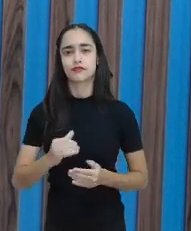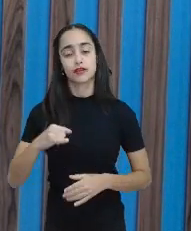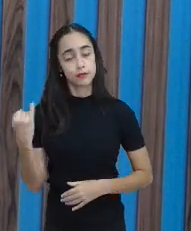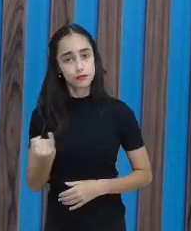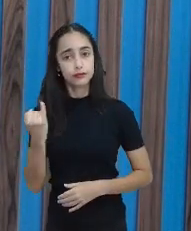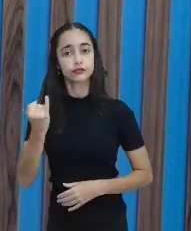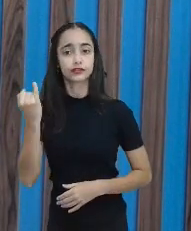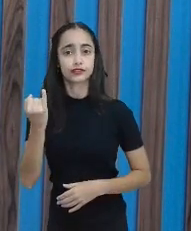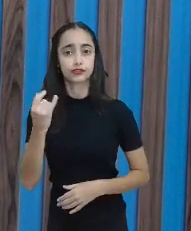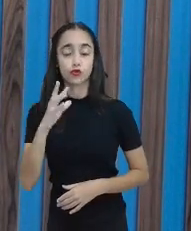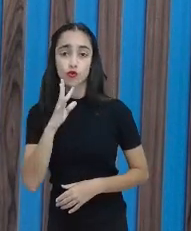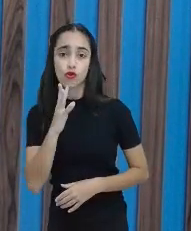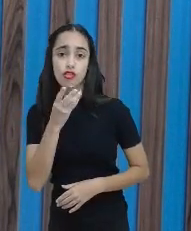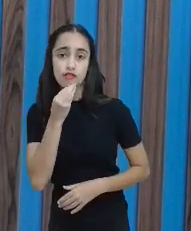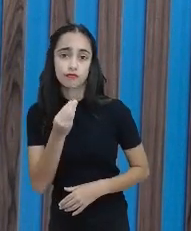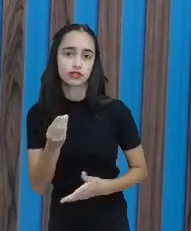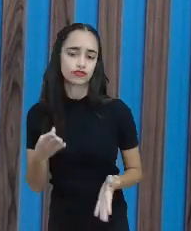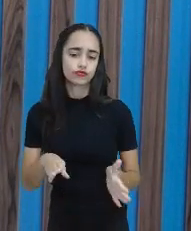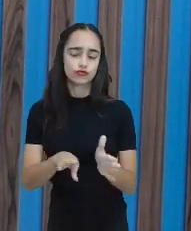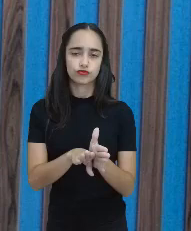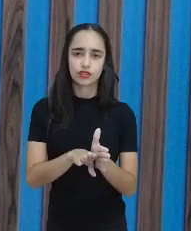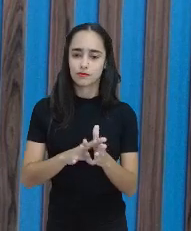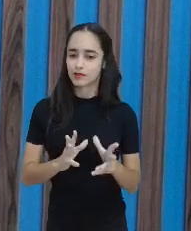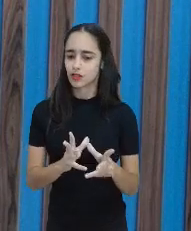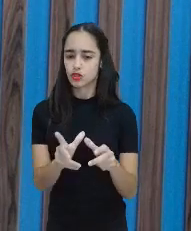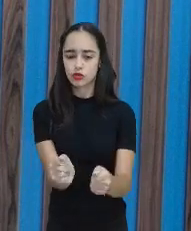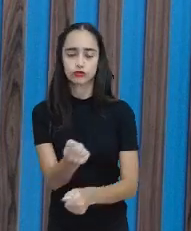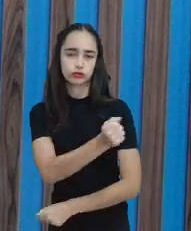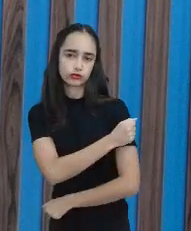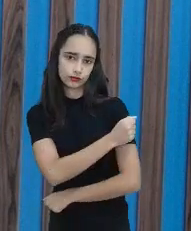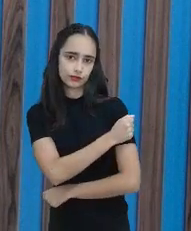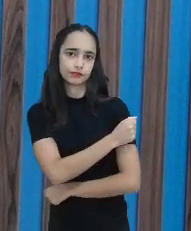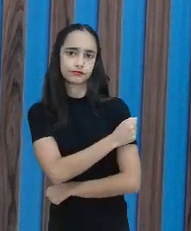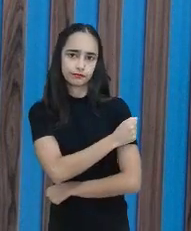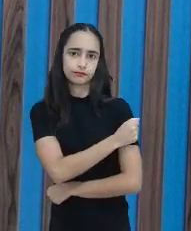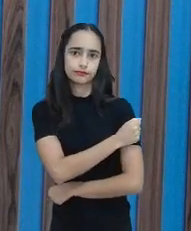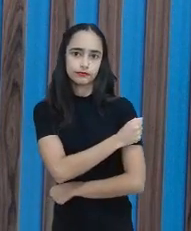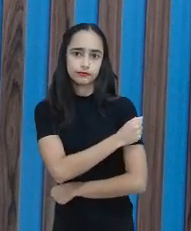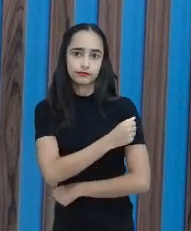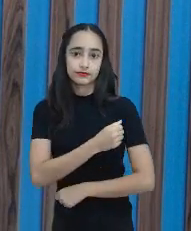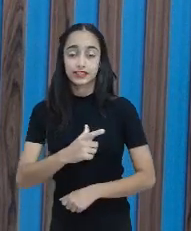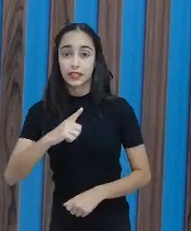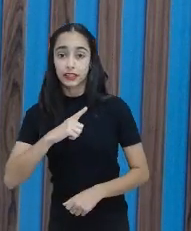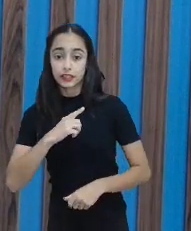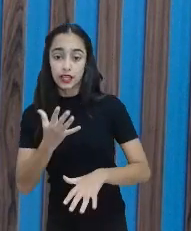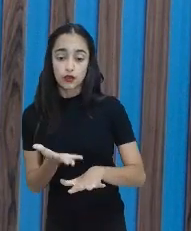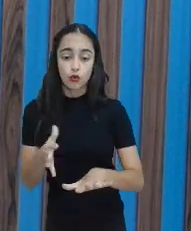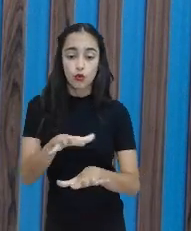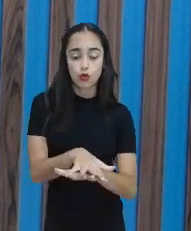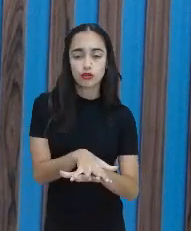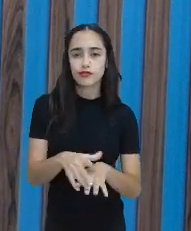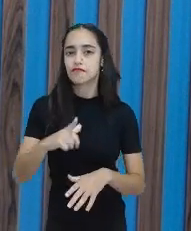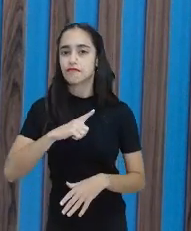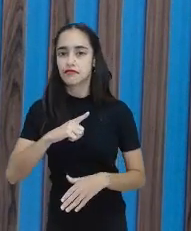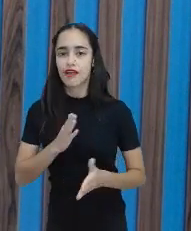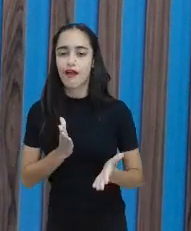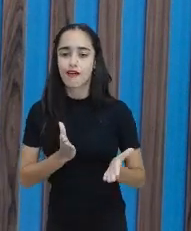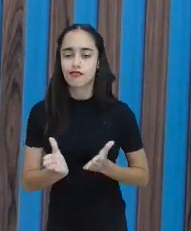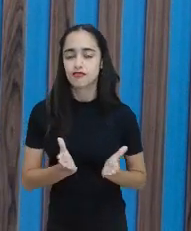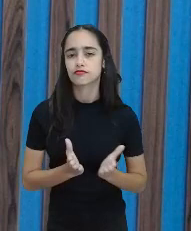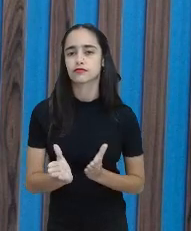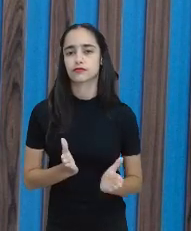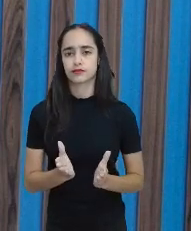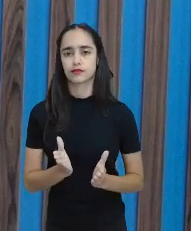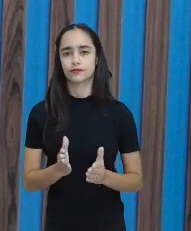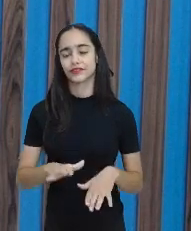chegue para todos e todas, né? Esse conhecimento, ele seja inclusivo, acessível. Certo? Então,